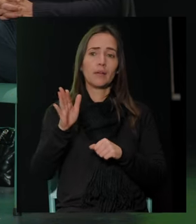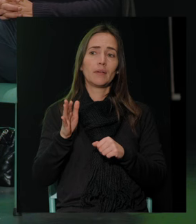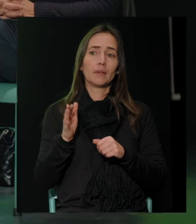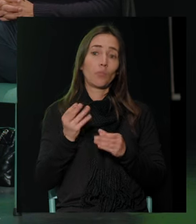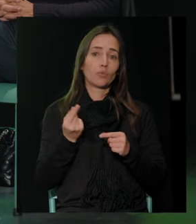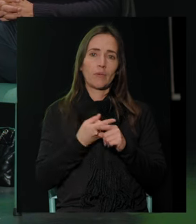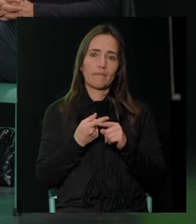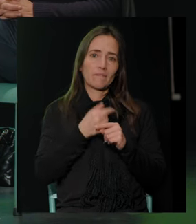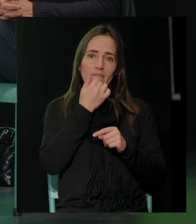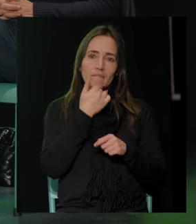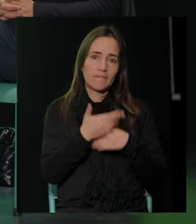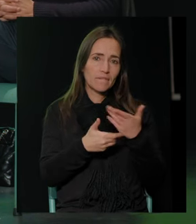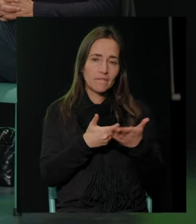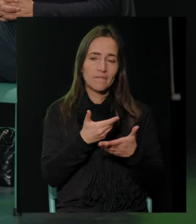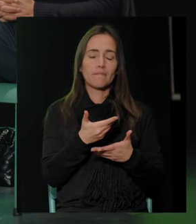muito entusiasmada